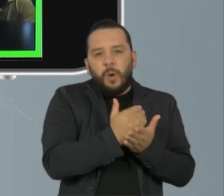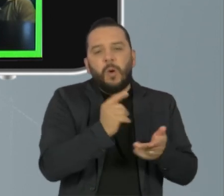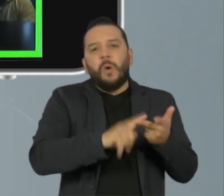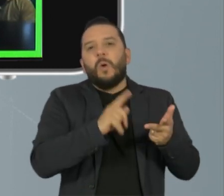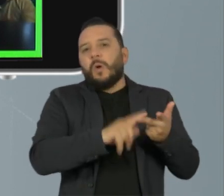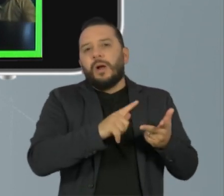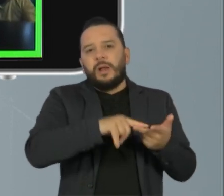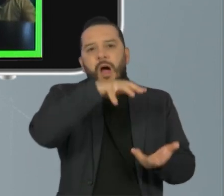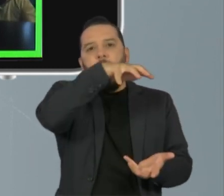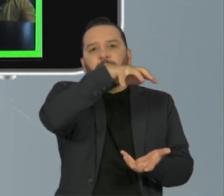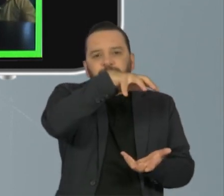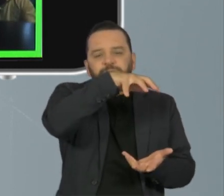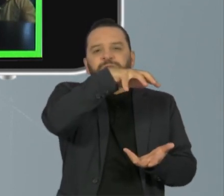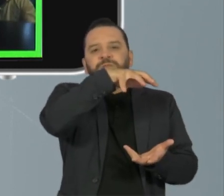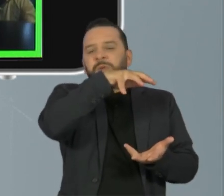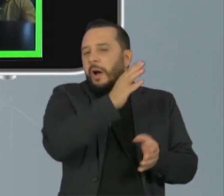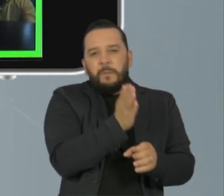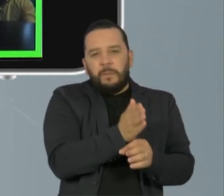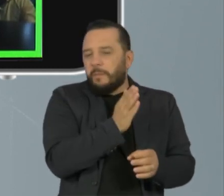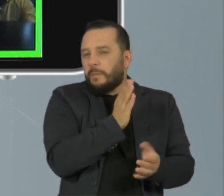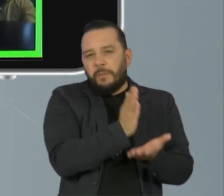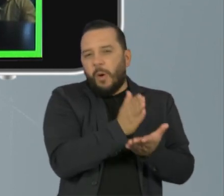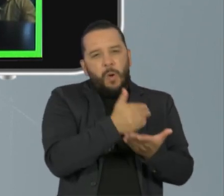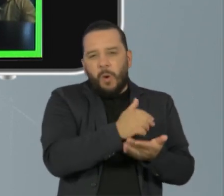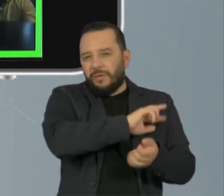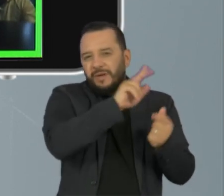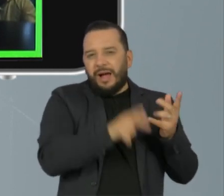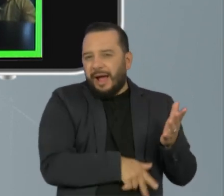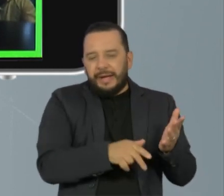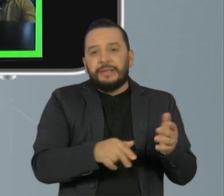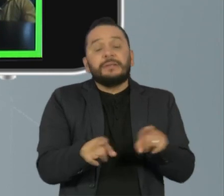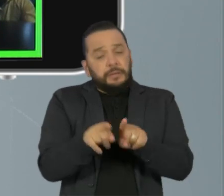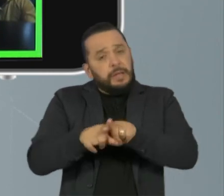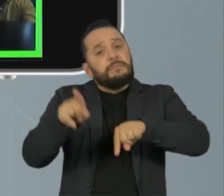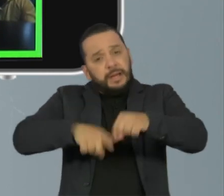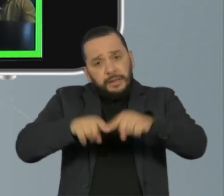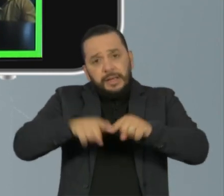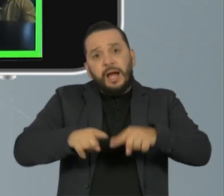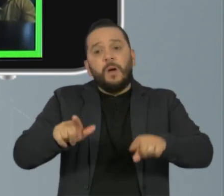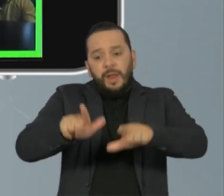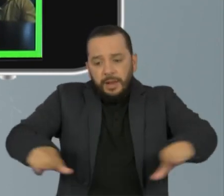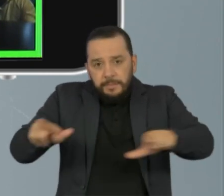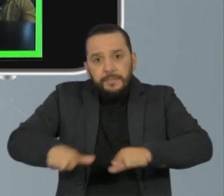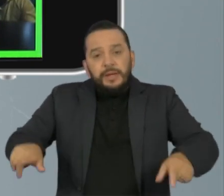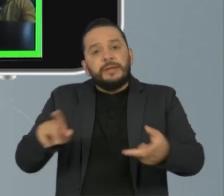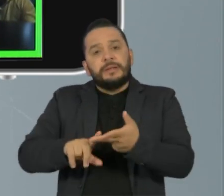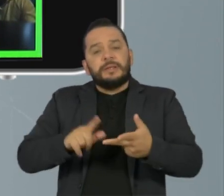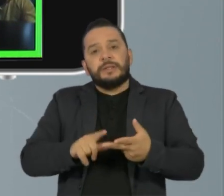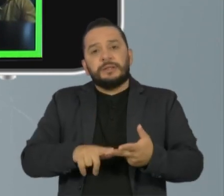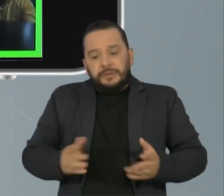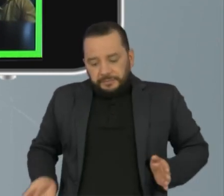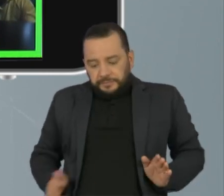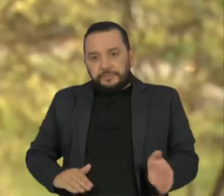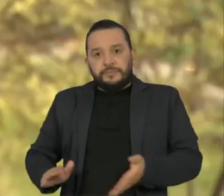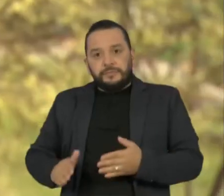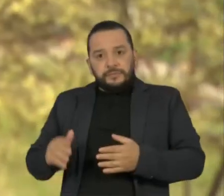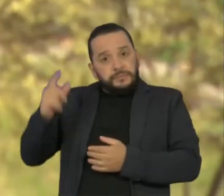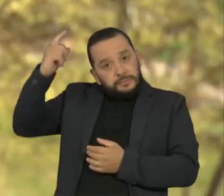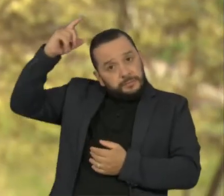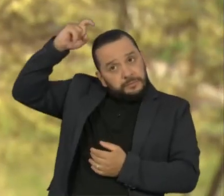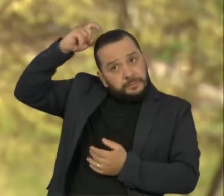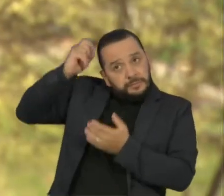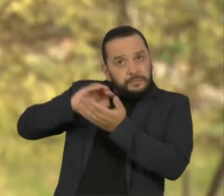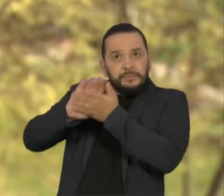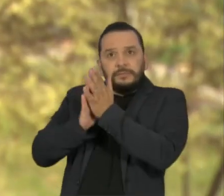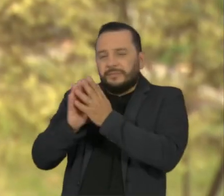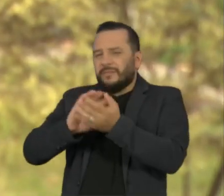panetone e também como bens de consumo. Aí é material de limpeza, é fralda, é condicionador, é shampoo. O